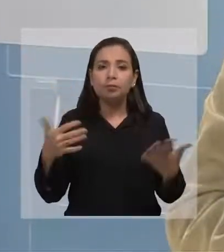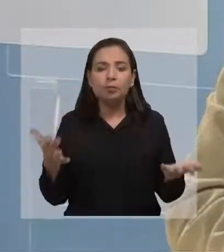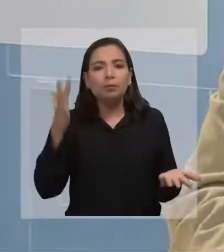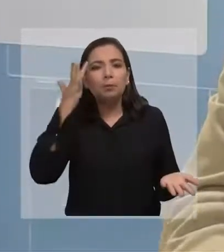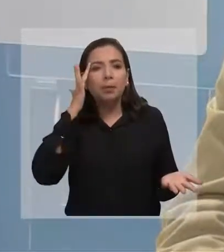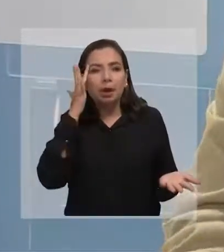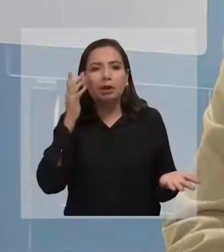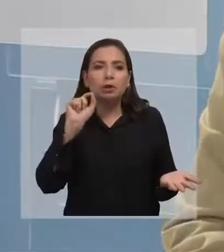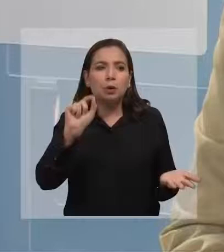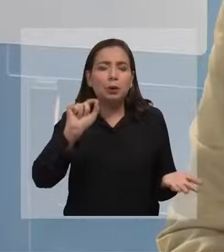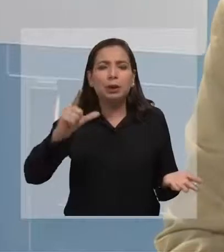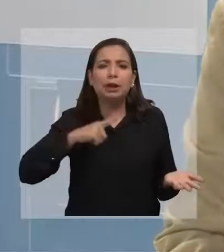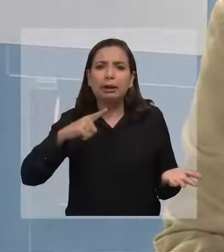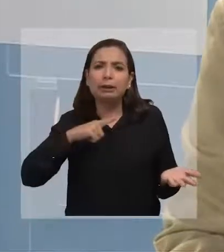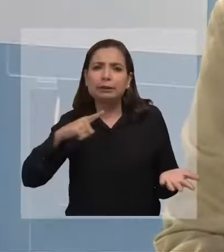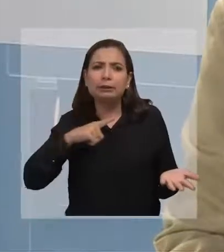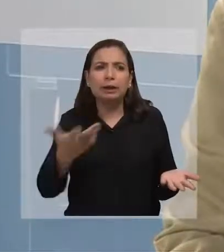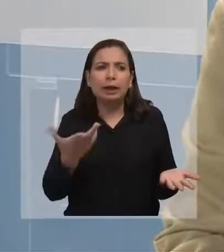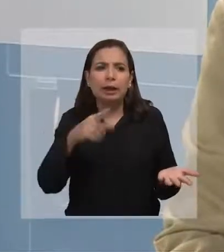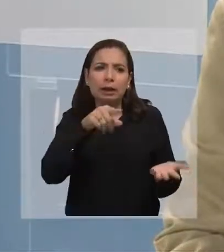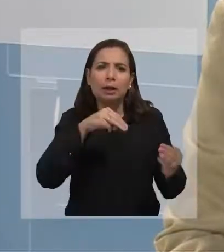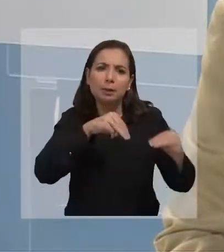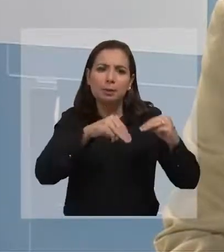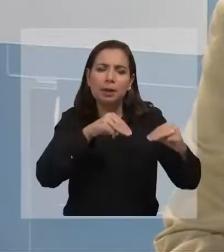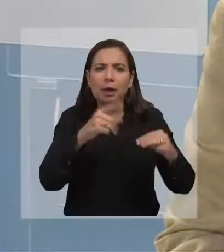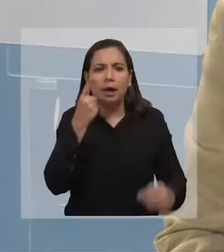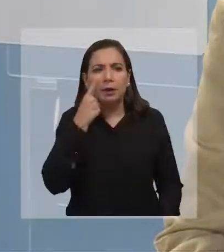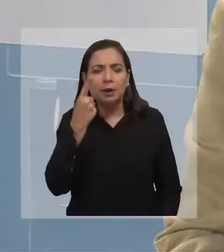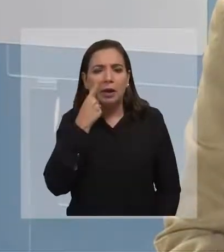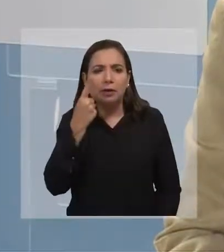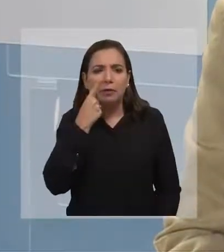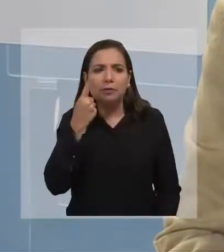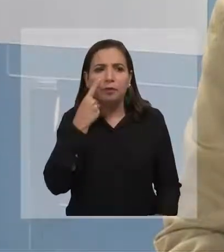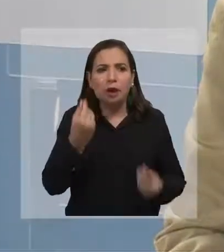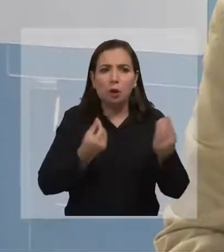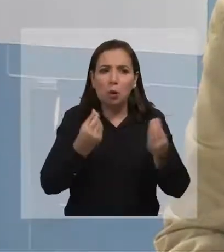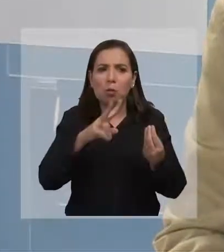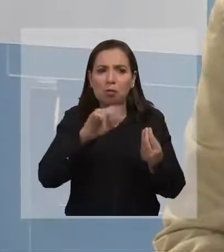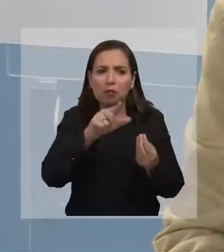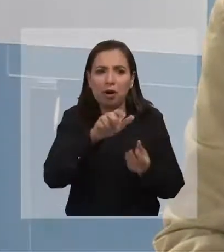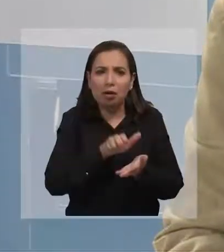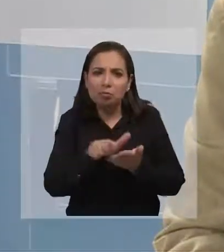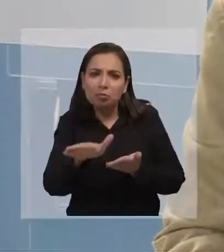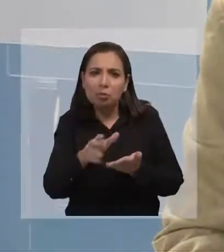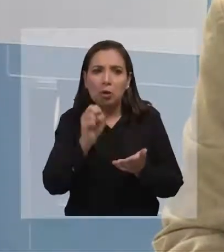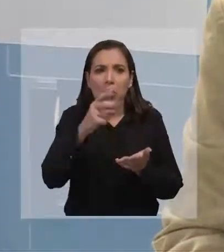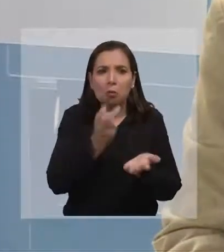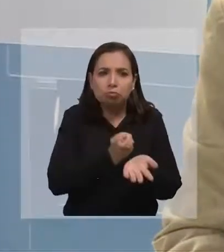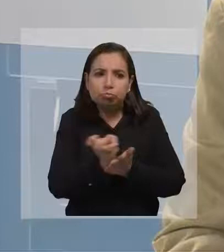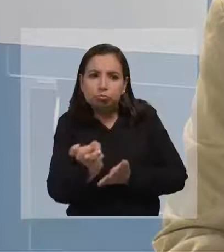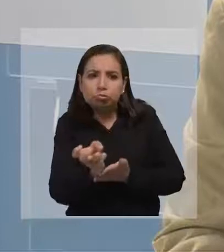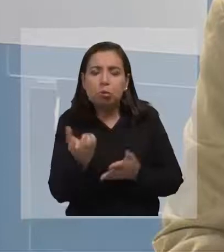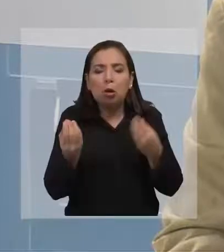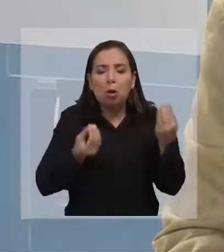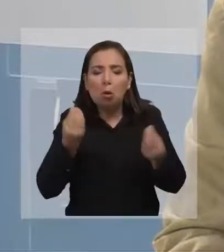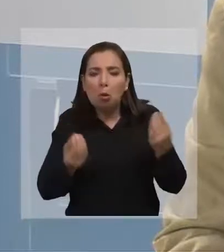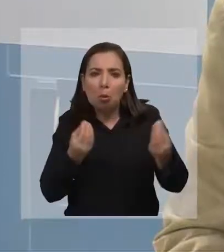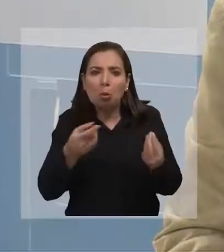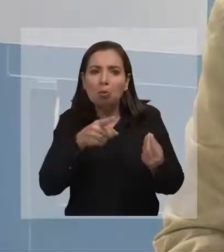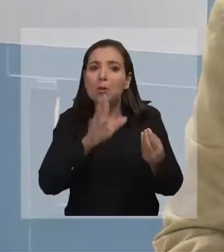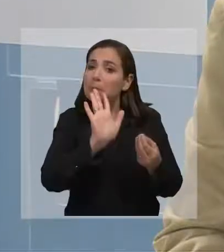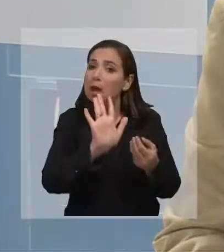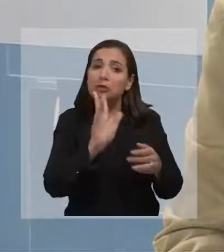um desgaste a tal ponto do ministro Vélez deixar o Ministério da Educação, o que não é verdade, continua o ministro